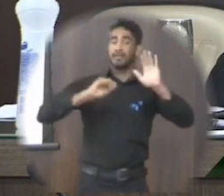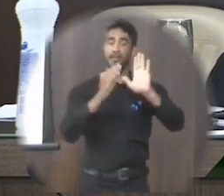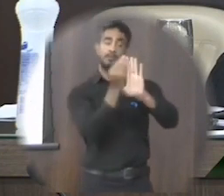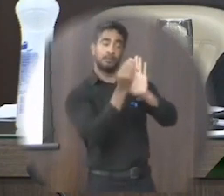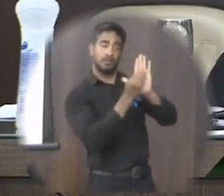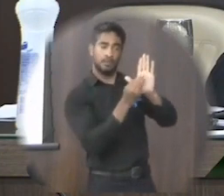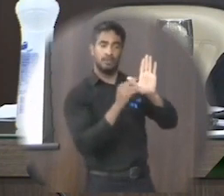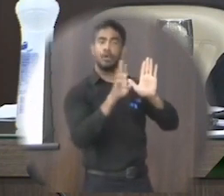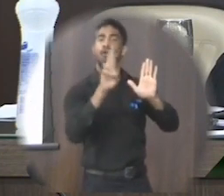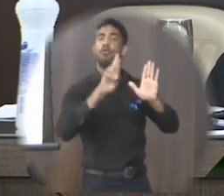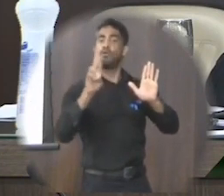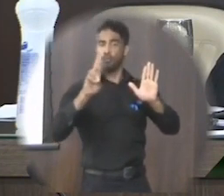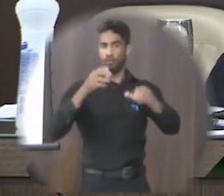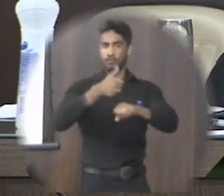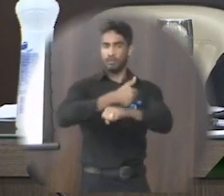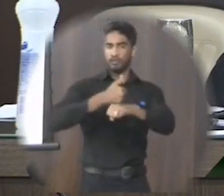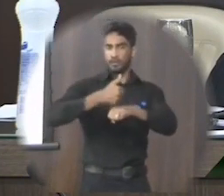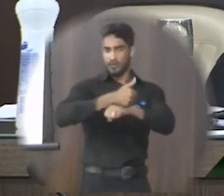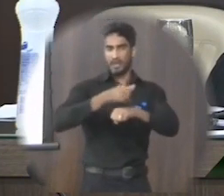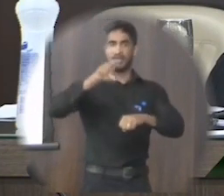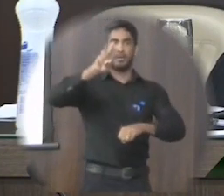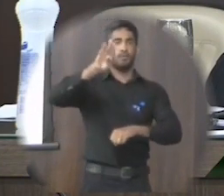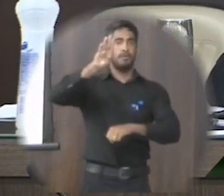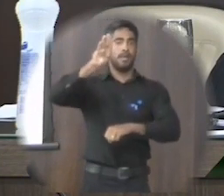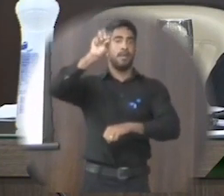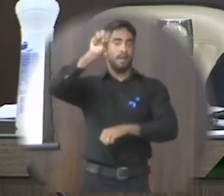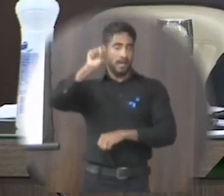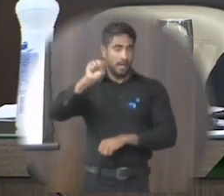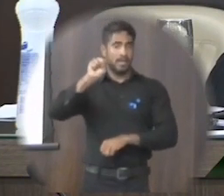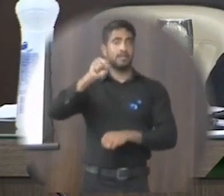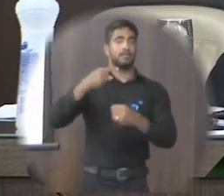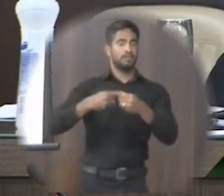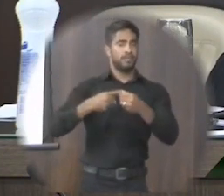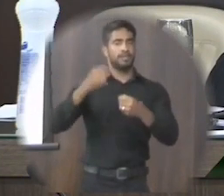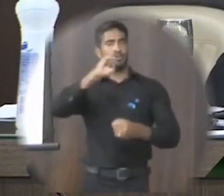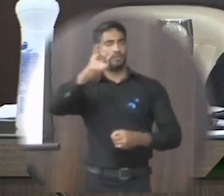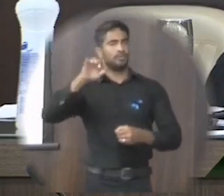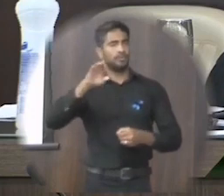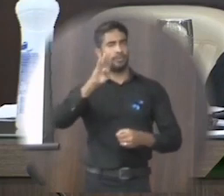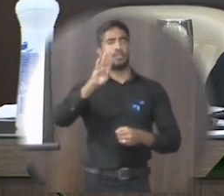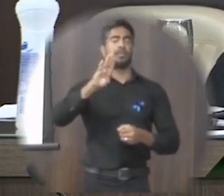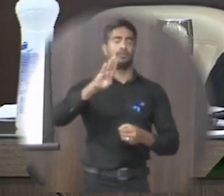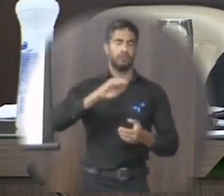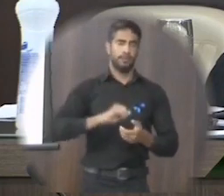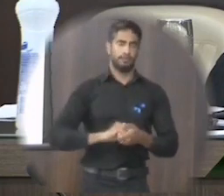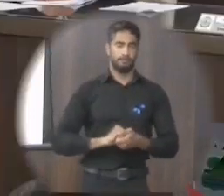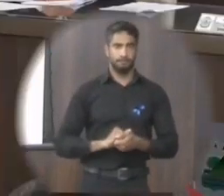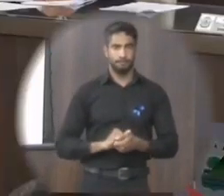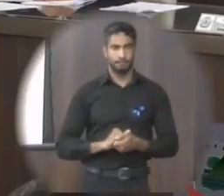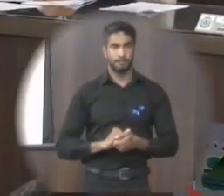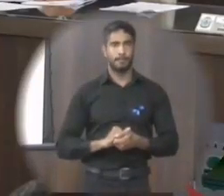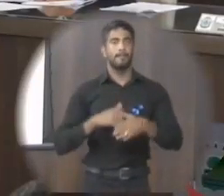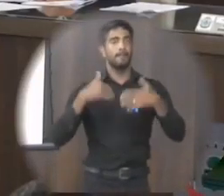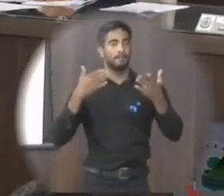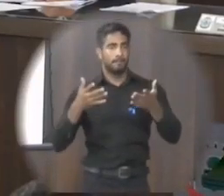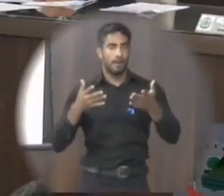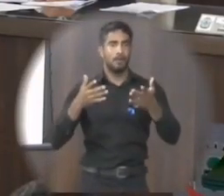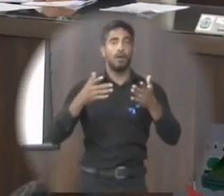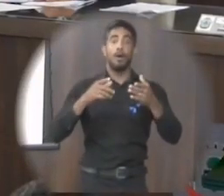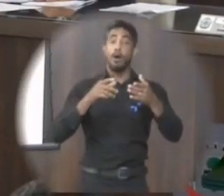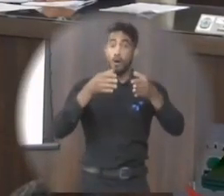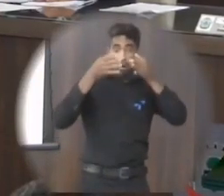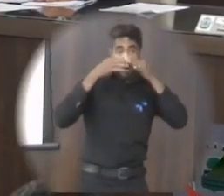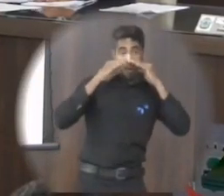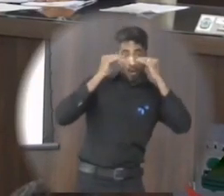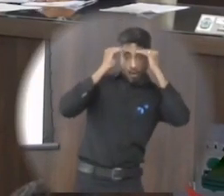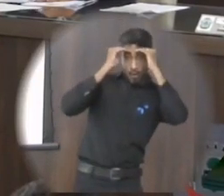nomes dos profissionais de atendentes das unidades básicas de saúde do município de Janaúba e da outras providências. Em atendimento ao artigo